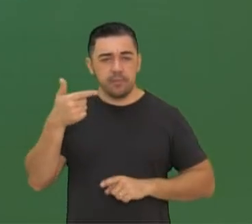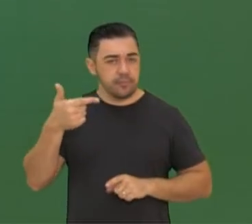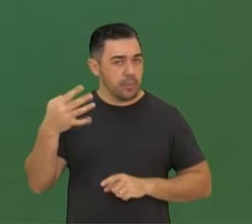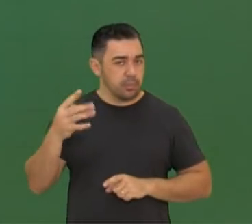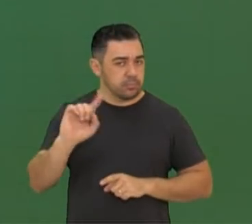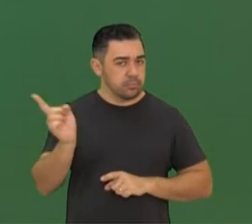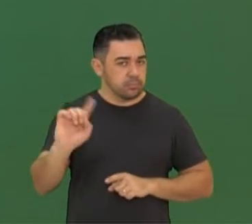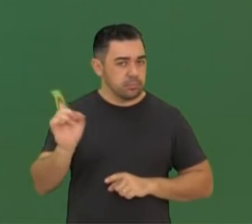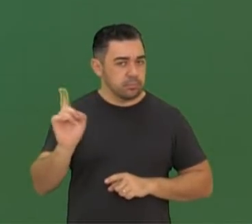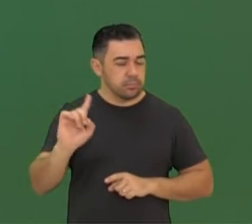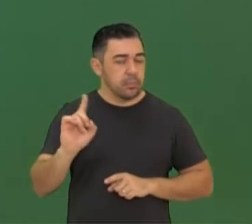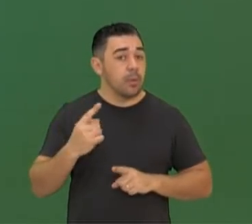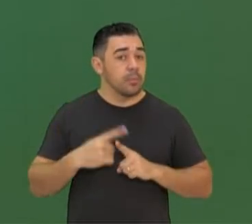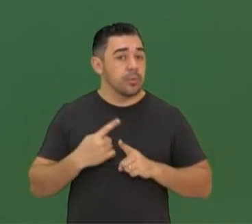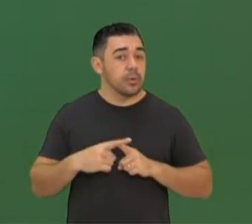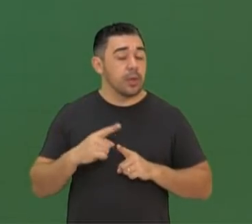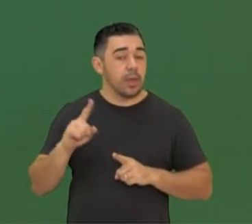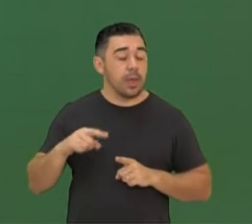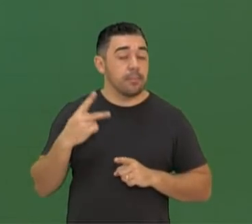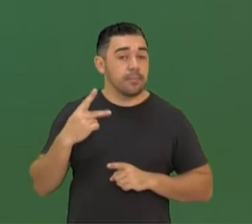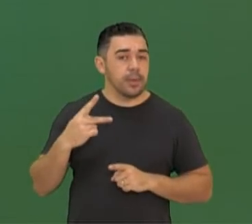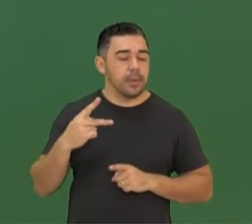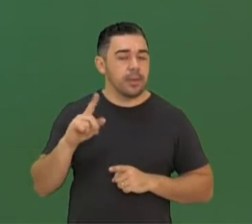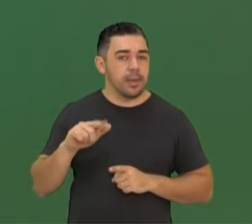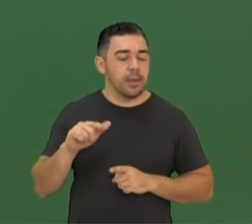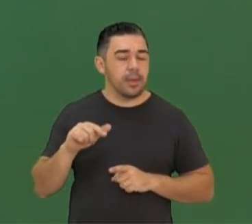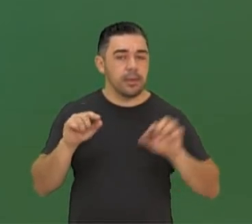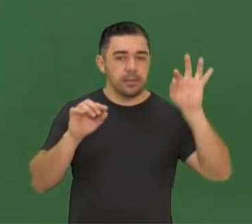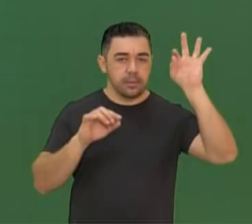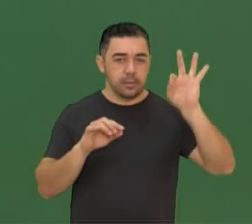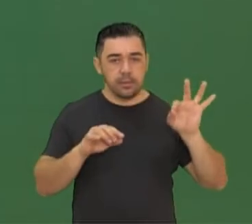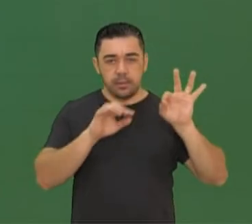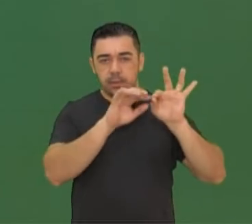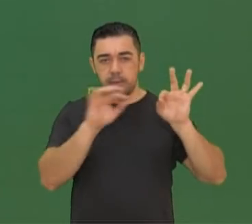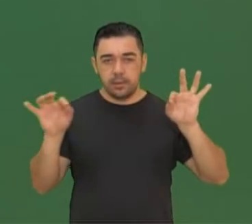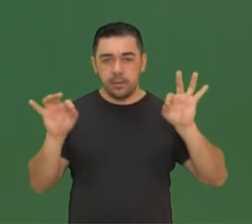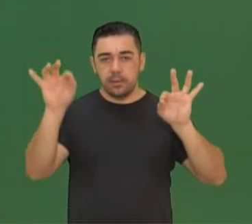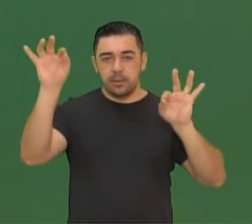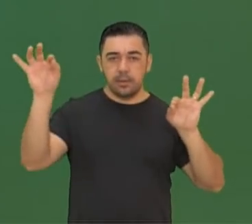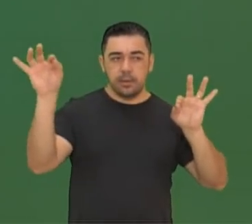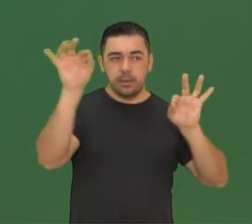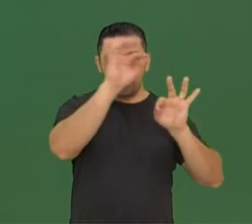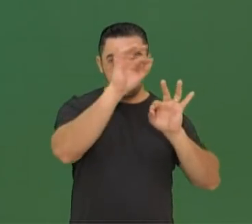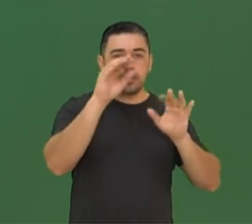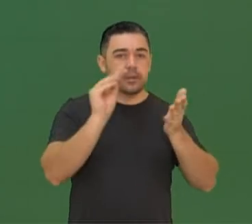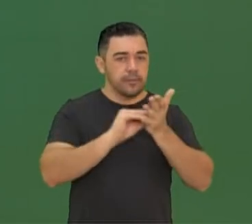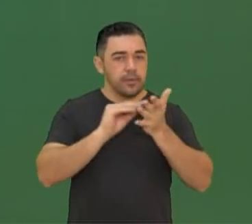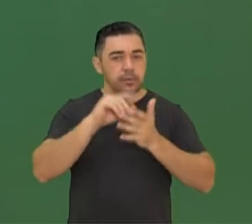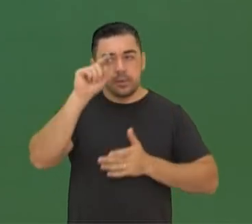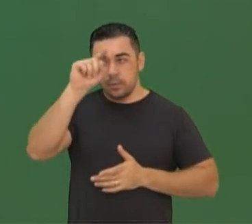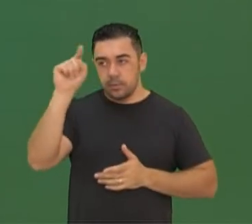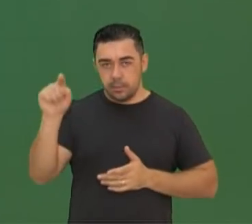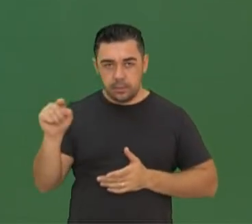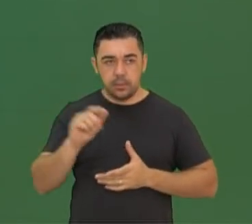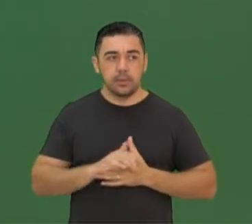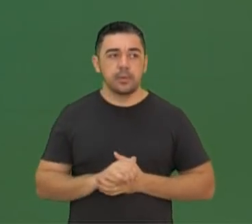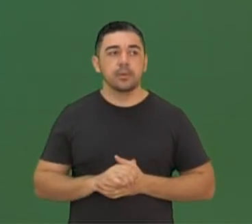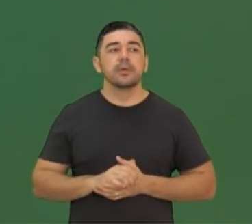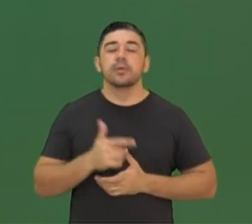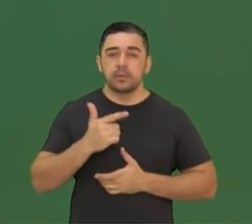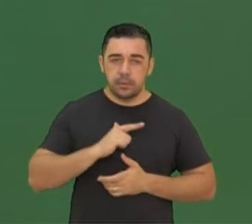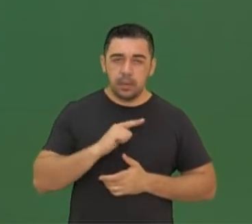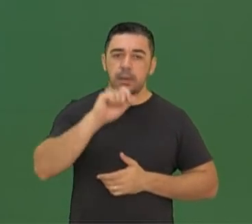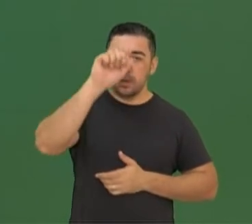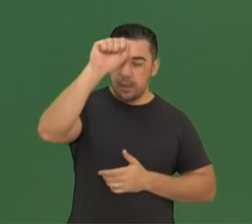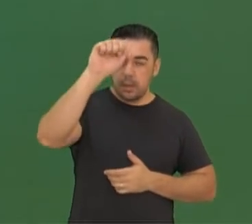quê? Porque isso aqui é o perímetro do L. Que L? Isso aqui. Está voltando a parte de cima. Lembra que aqui tem um A